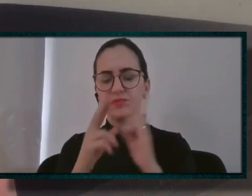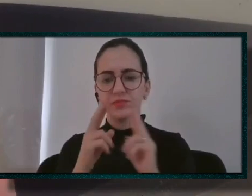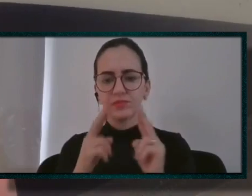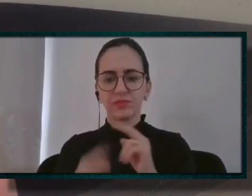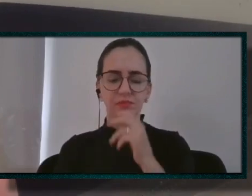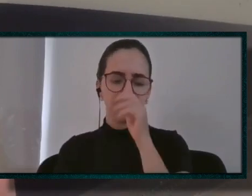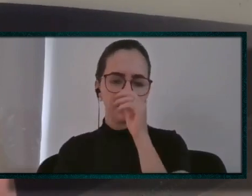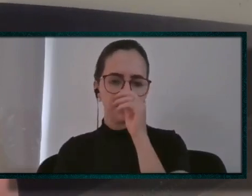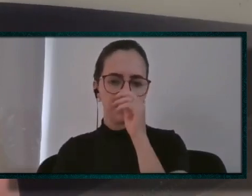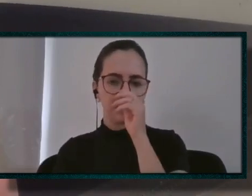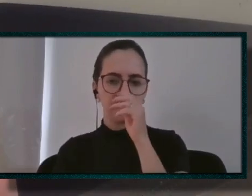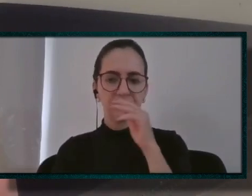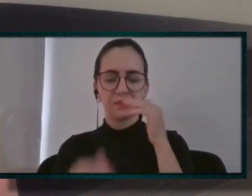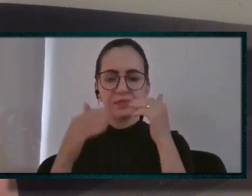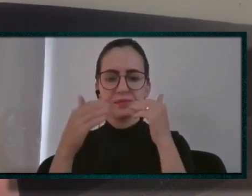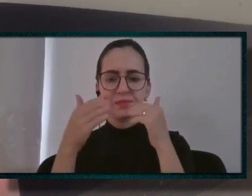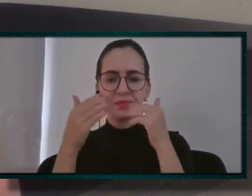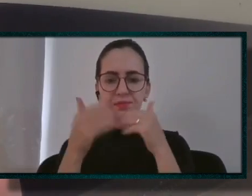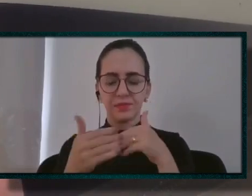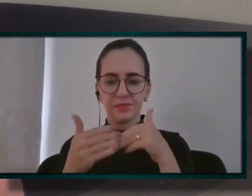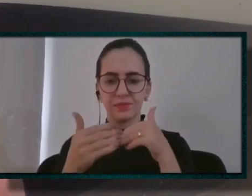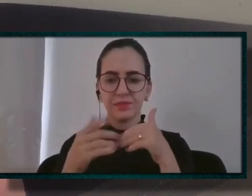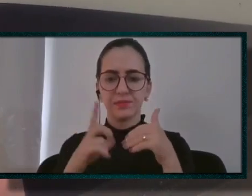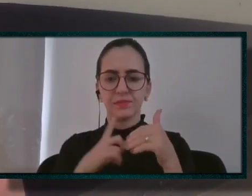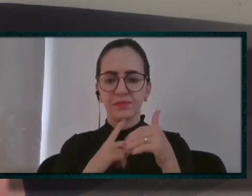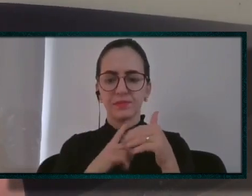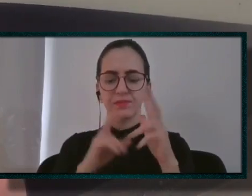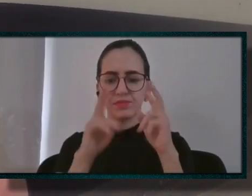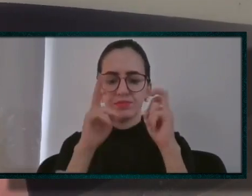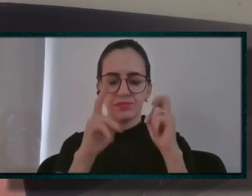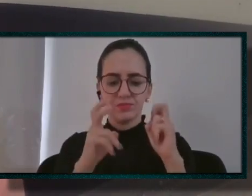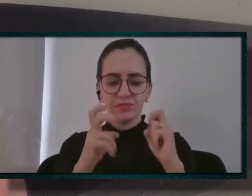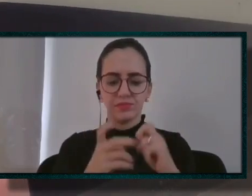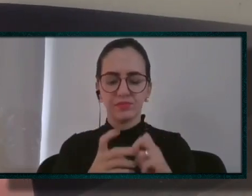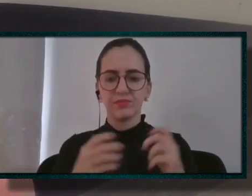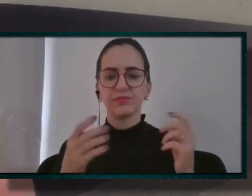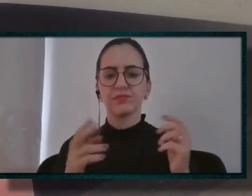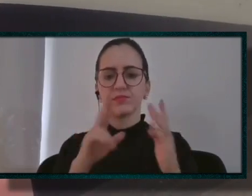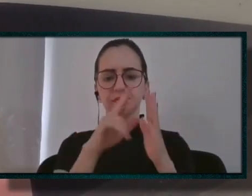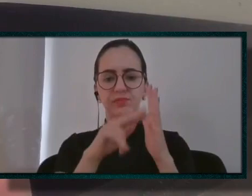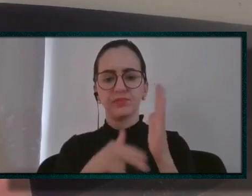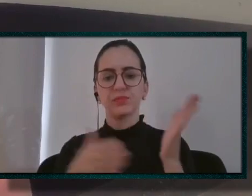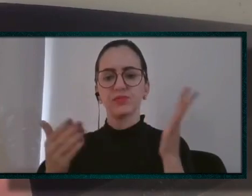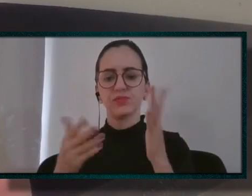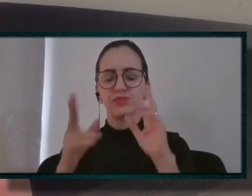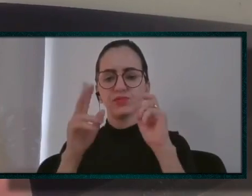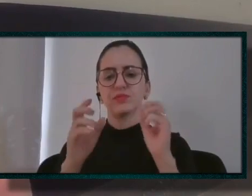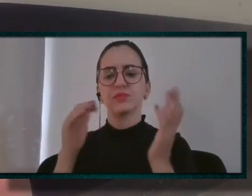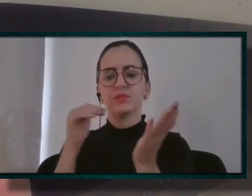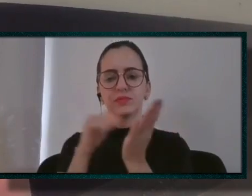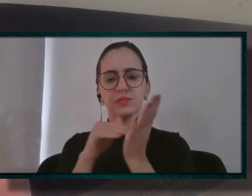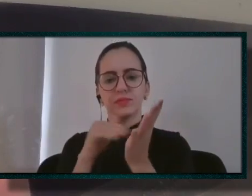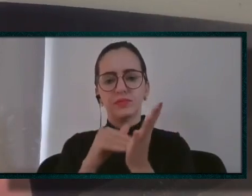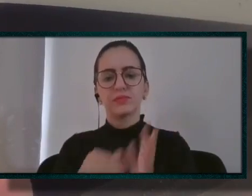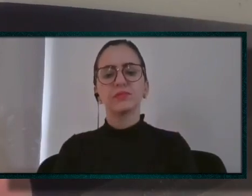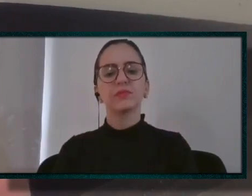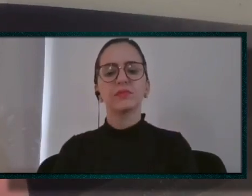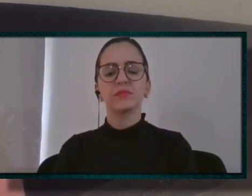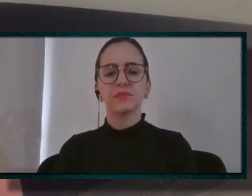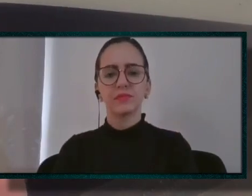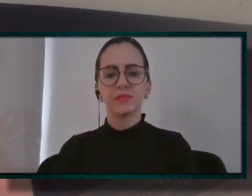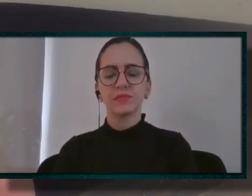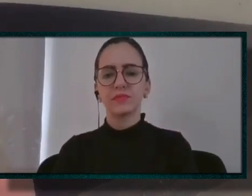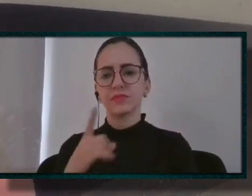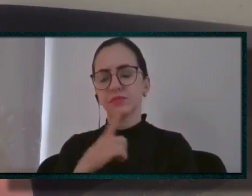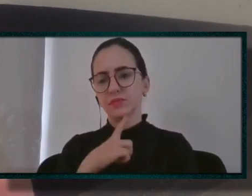nossa avaliação vai até esse assunto. Eu vou dividir a prova de vocês em questões que tenham parte teórica, que é